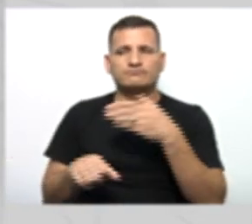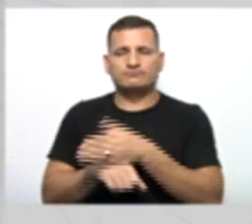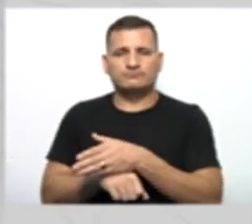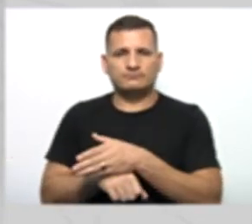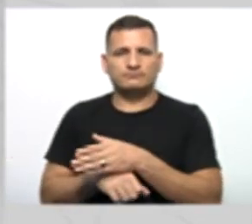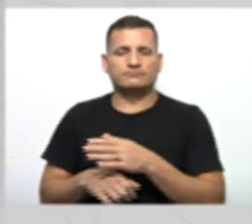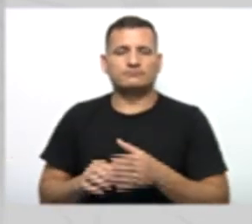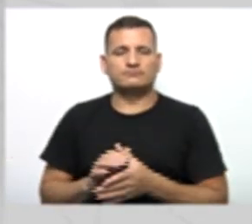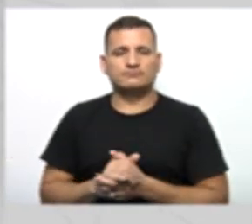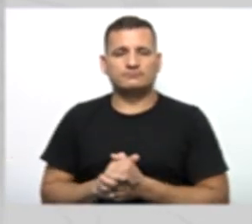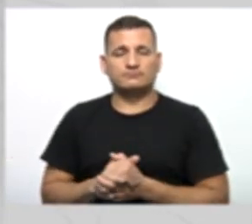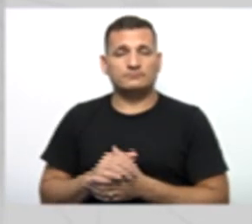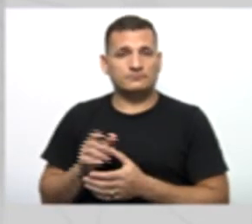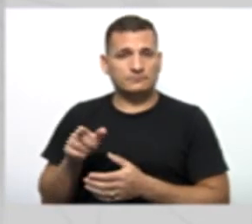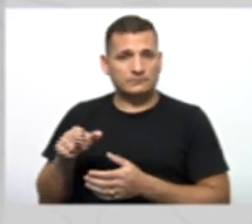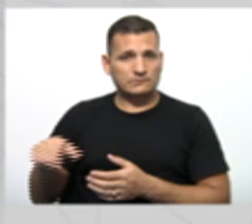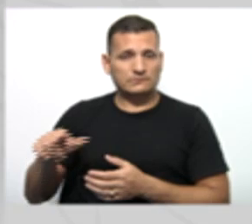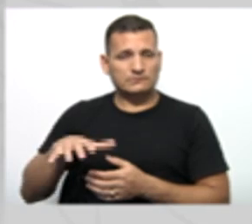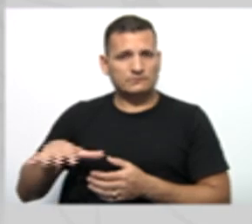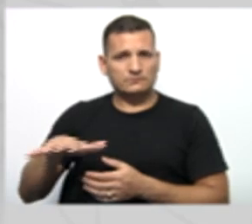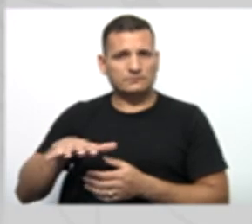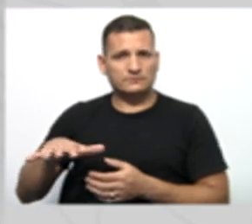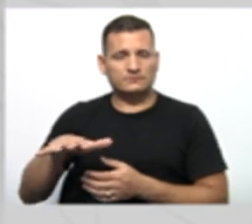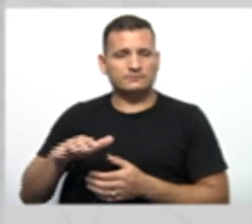Nessas áreas,